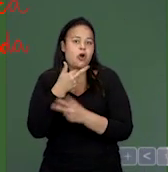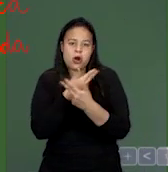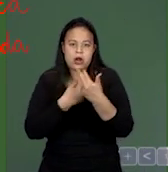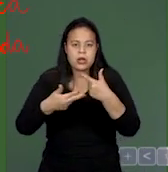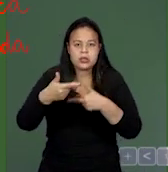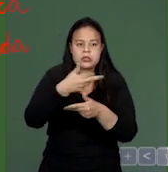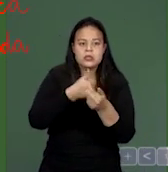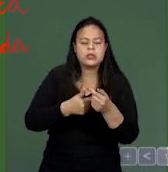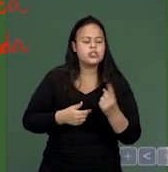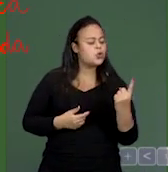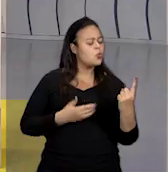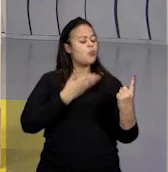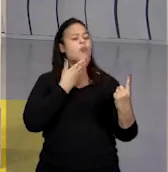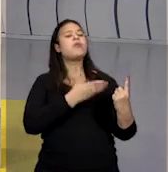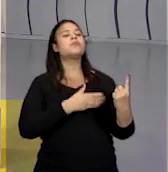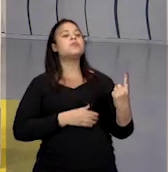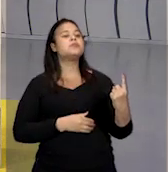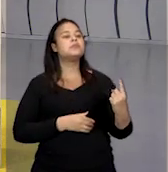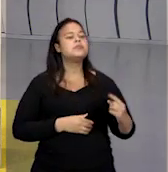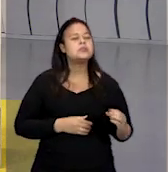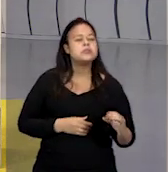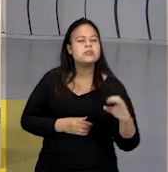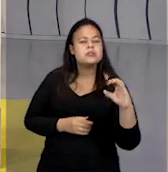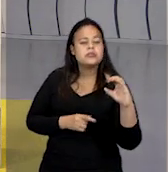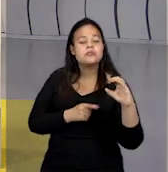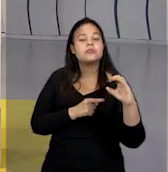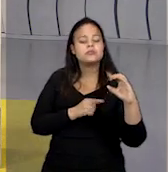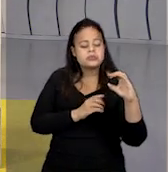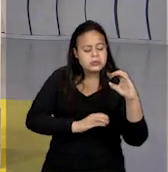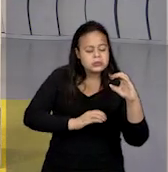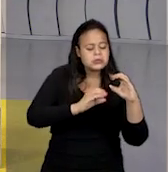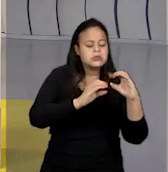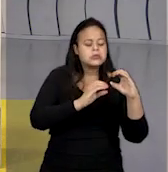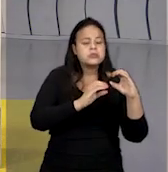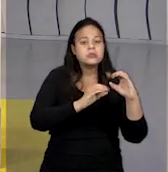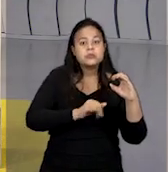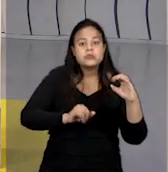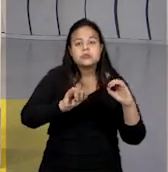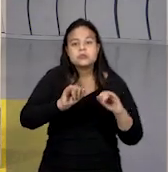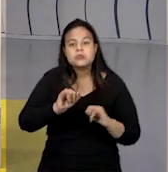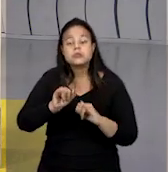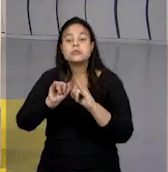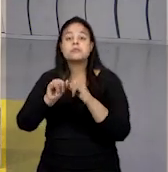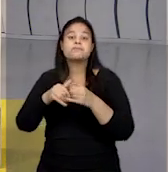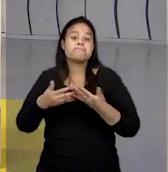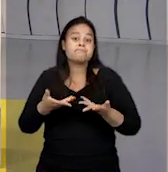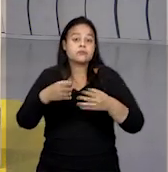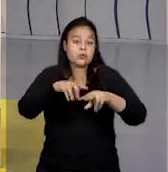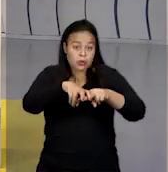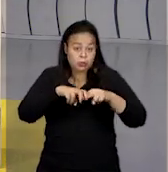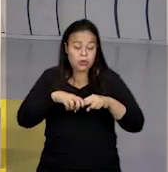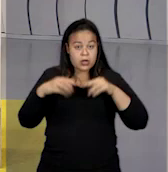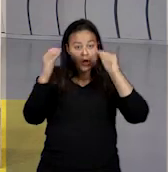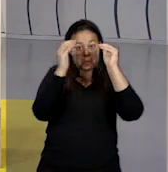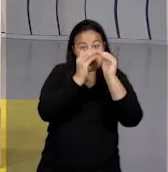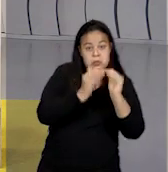aqui, ó. Do Czinho, Czinho, Izinho, Izinho. Por isso, então, que nós temos essa